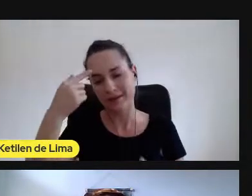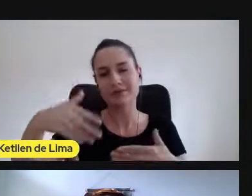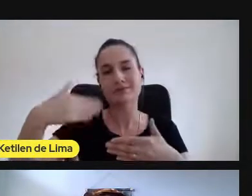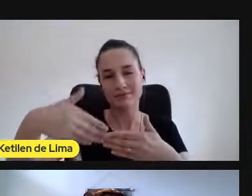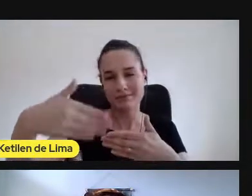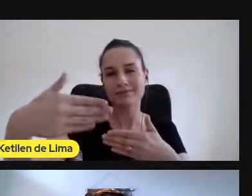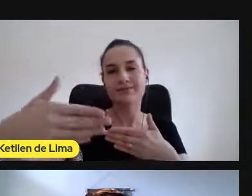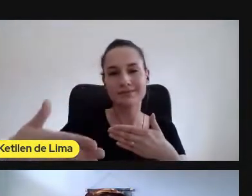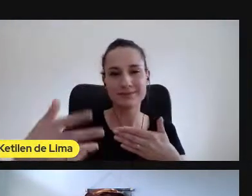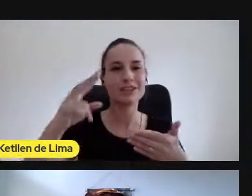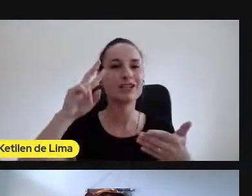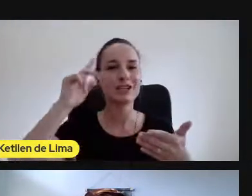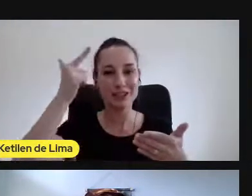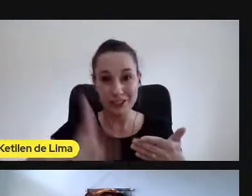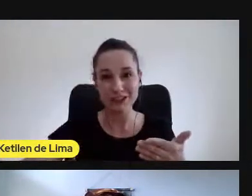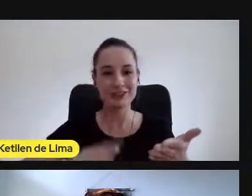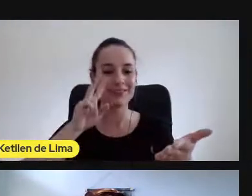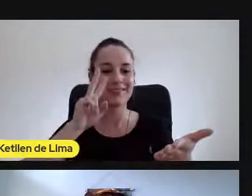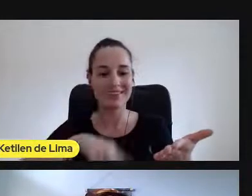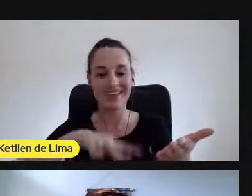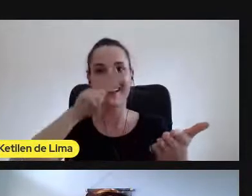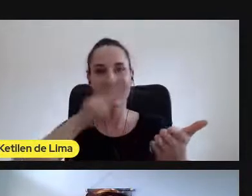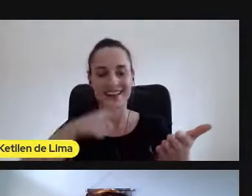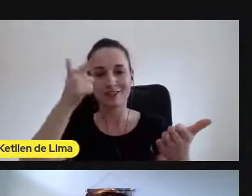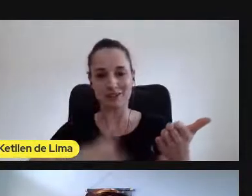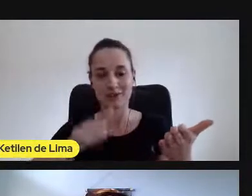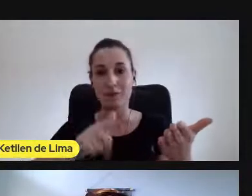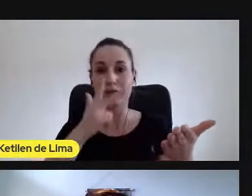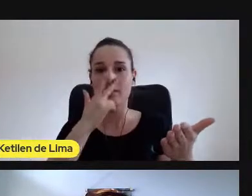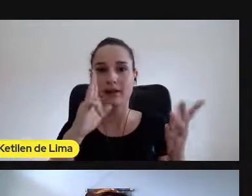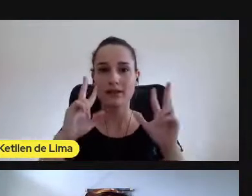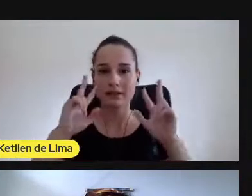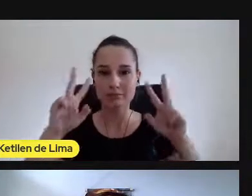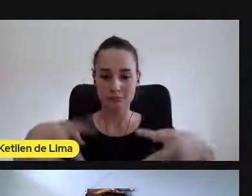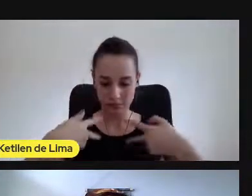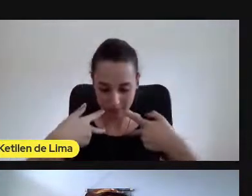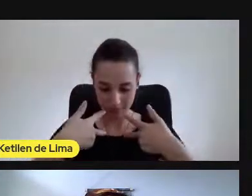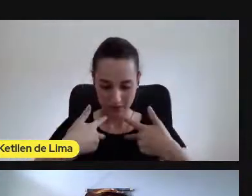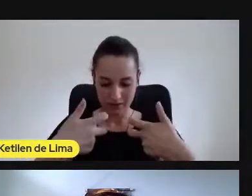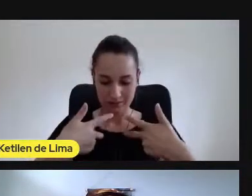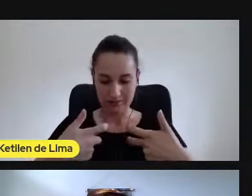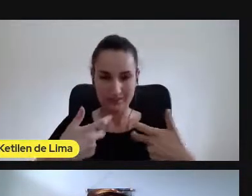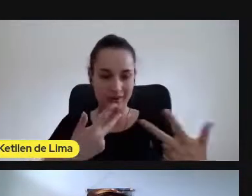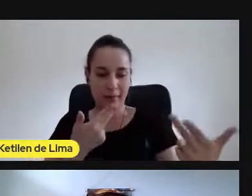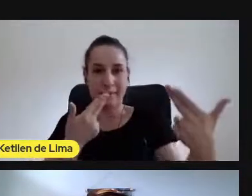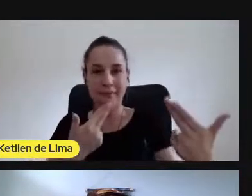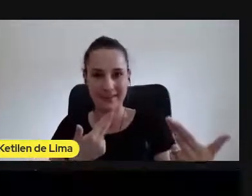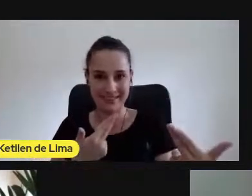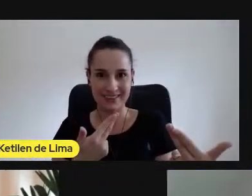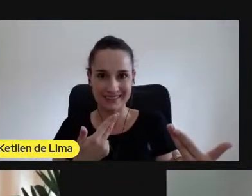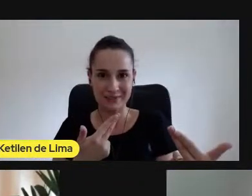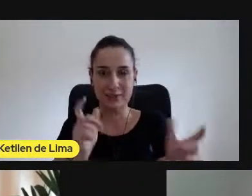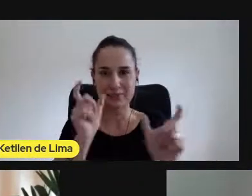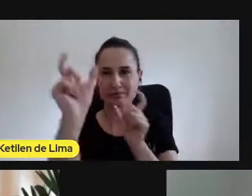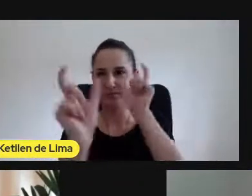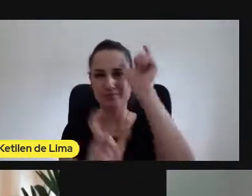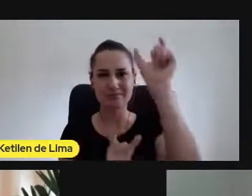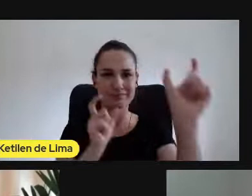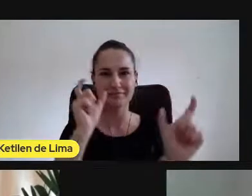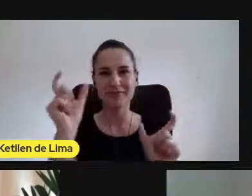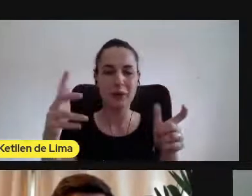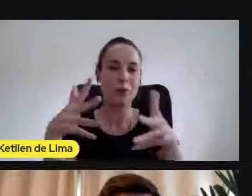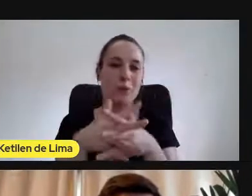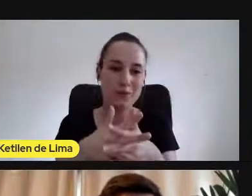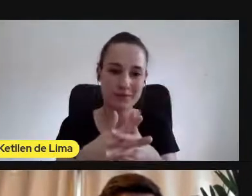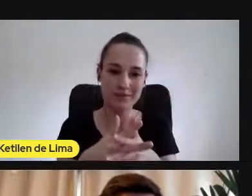também eu vou me ler outras vezes. Mas, enfim, é isso. Fragmentado, confuso.